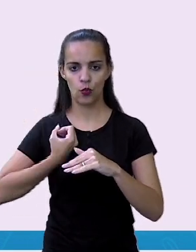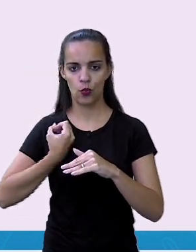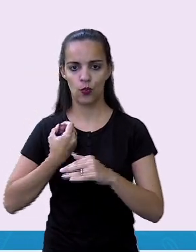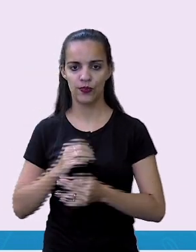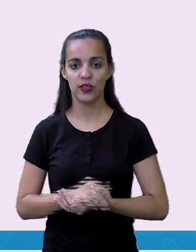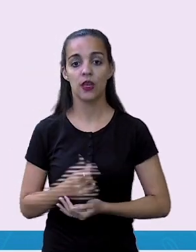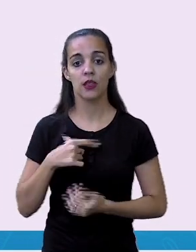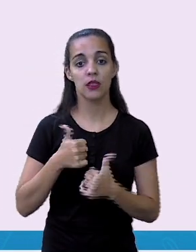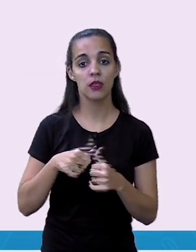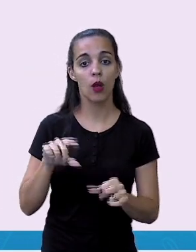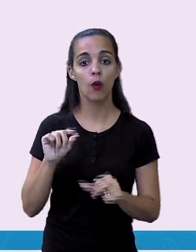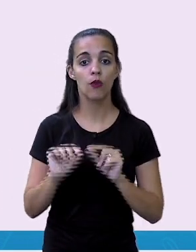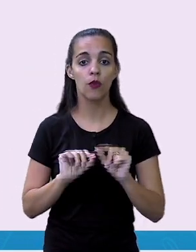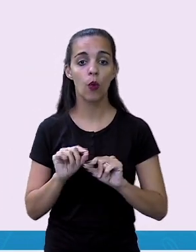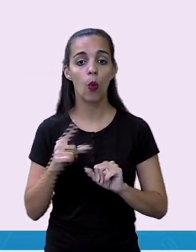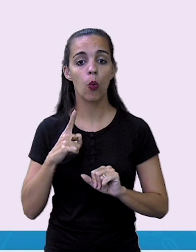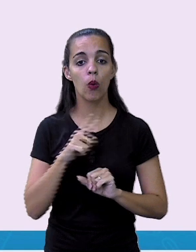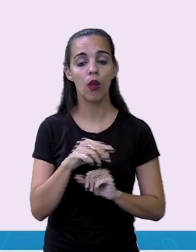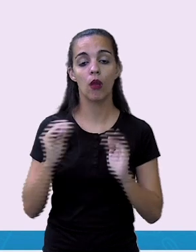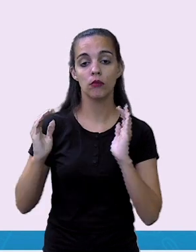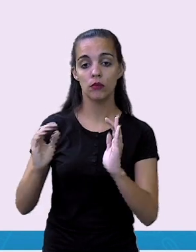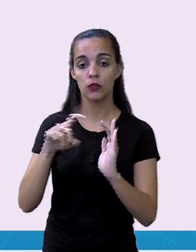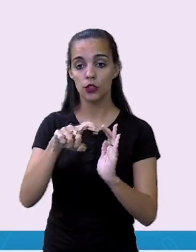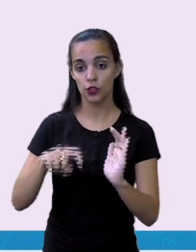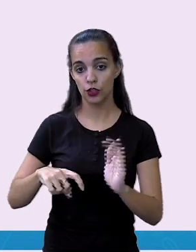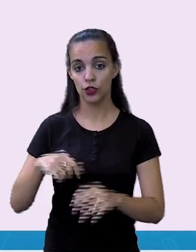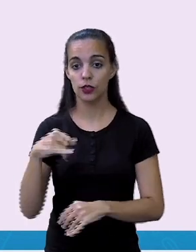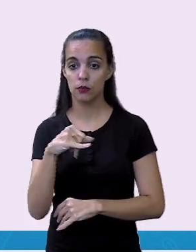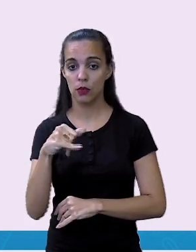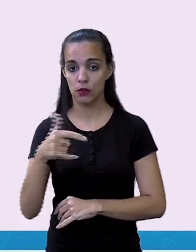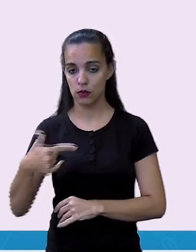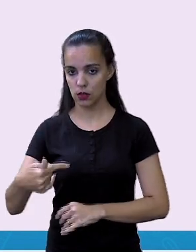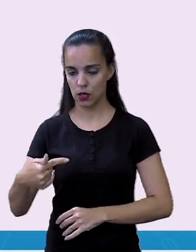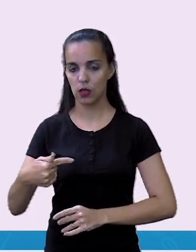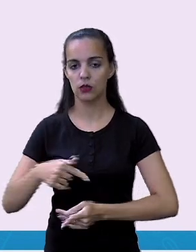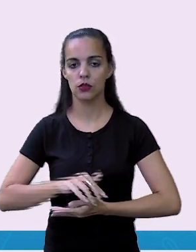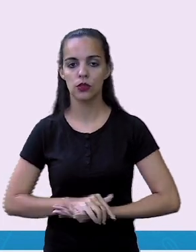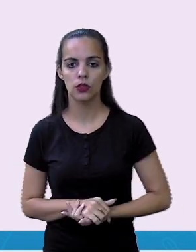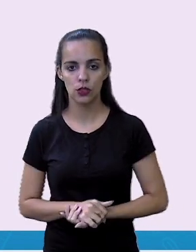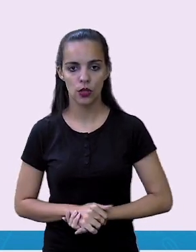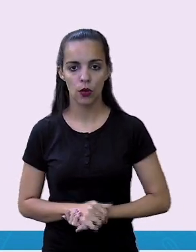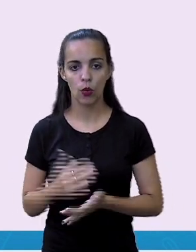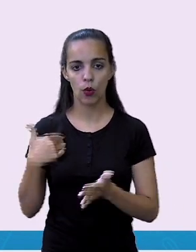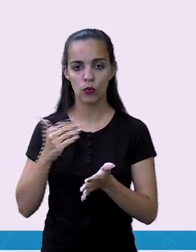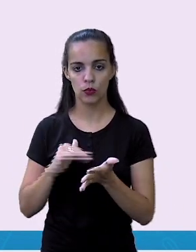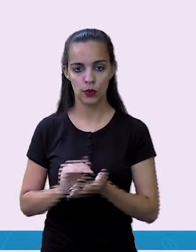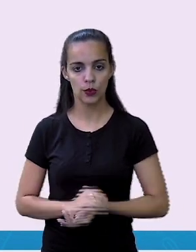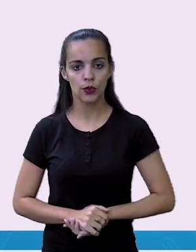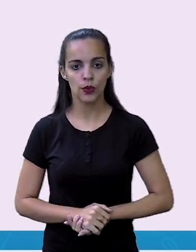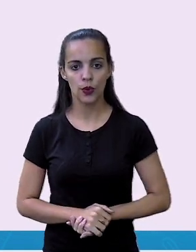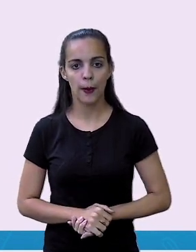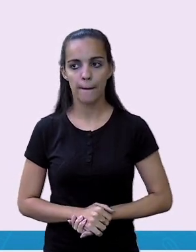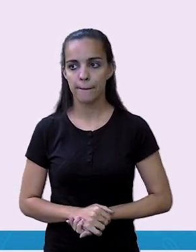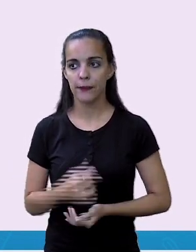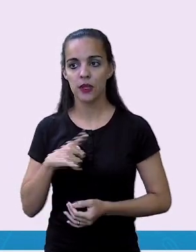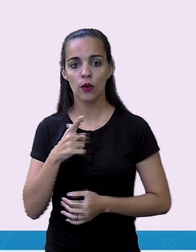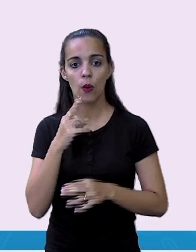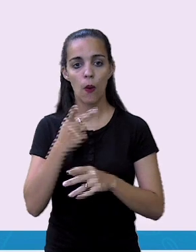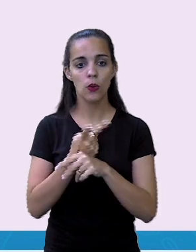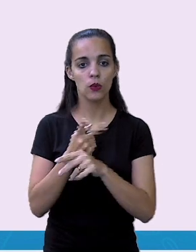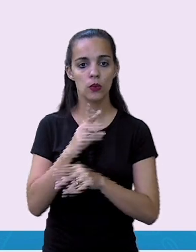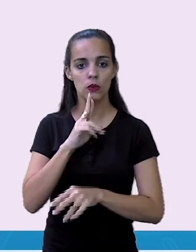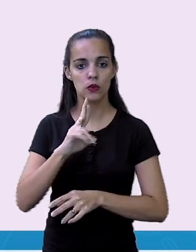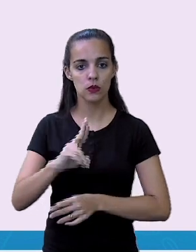Sobrou x menos 7. Então, nós vamos ter x mais 7 ao cubo